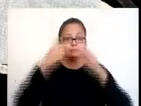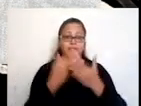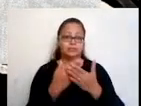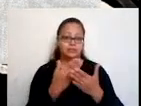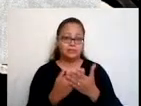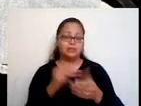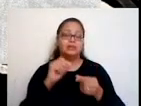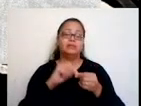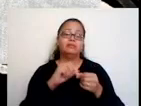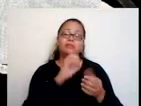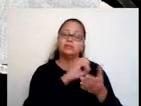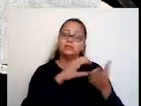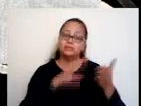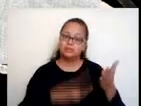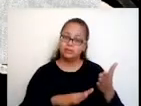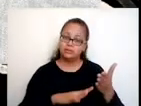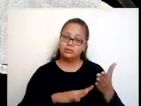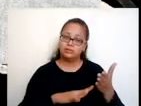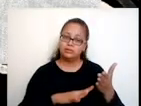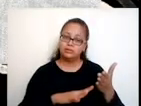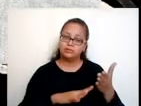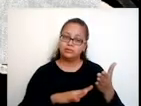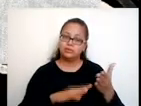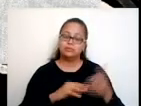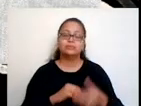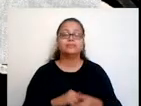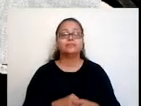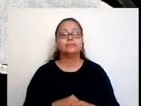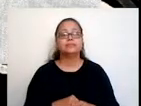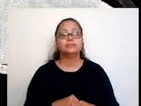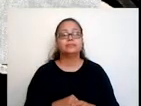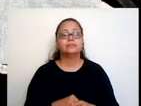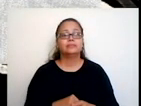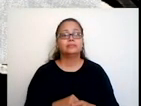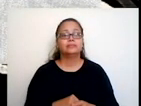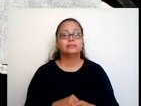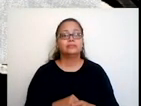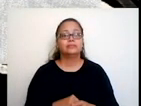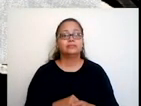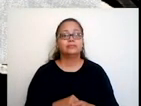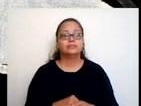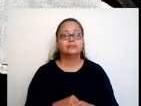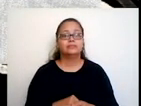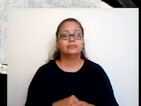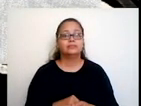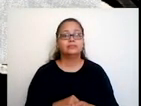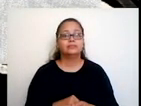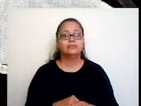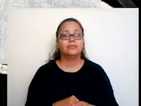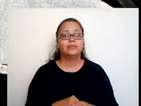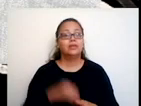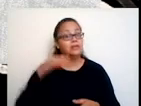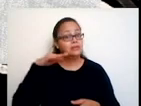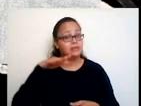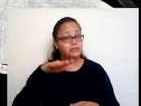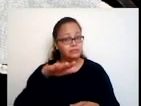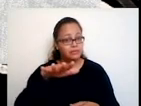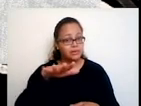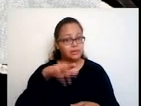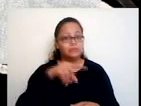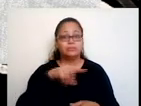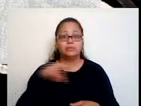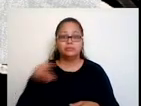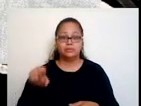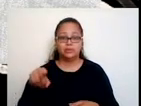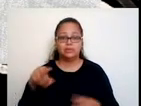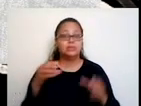e resolver os exercícios propostos, né, que são mandados para